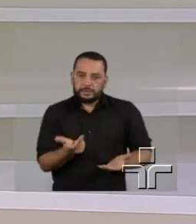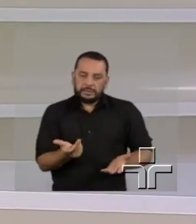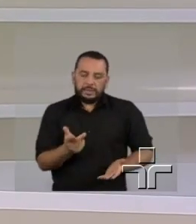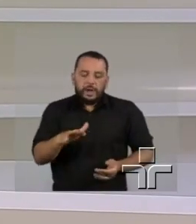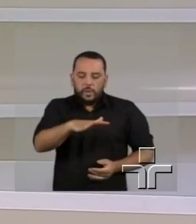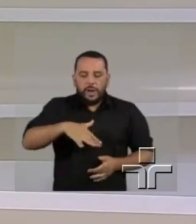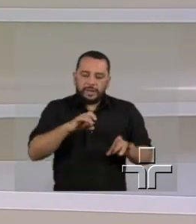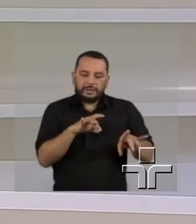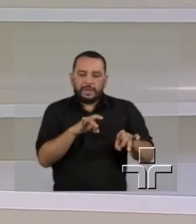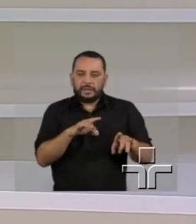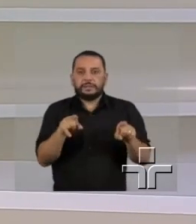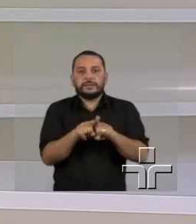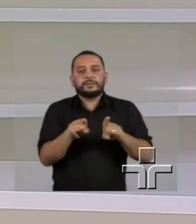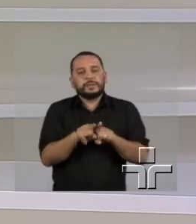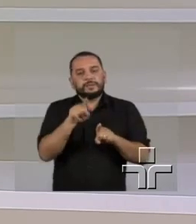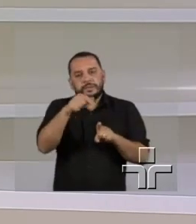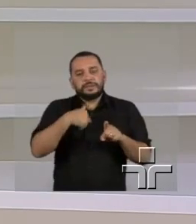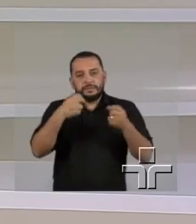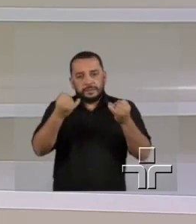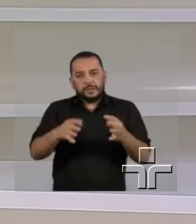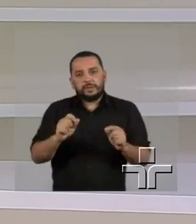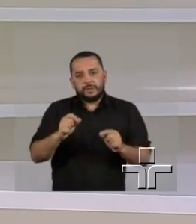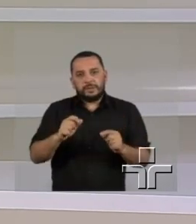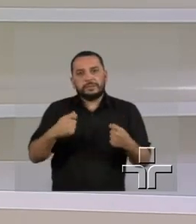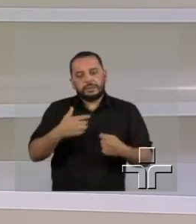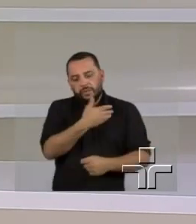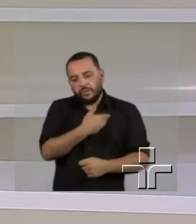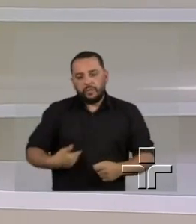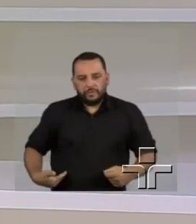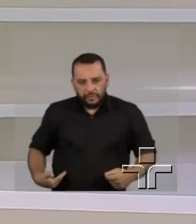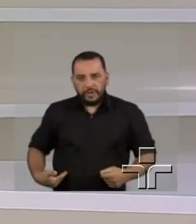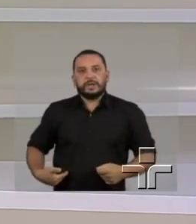Não passa uma mensagem, não pode passar uma mensagem